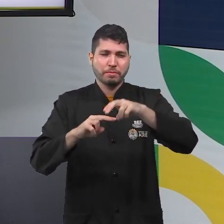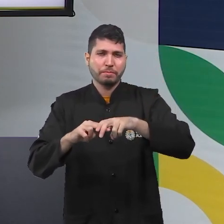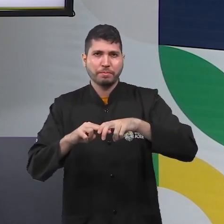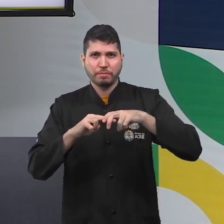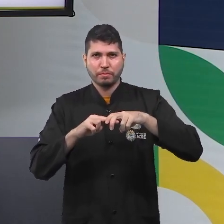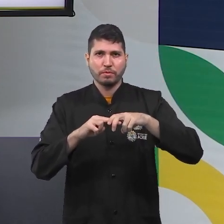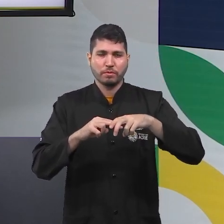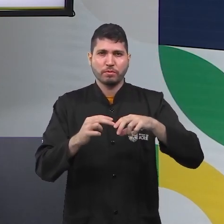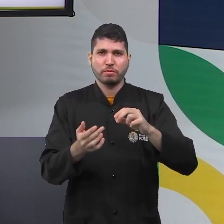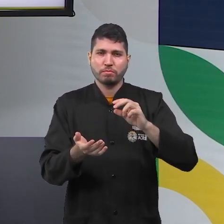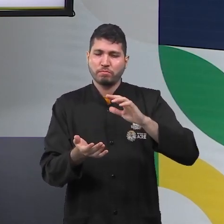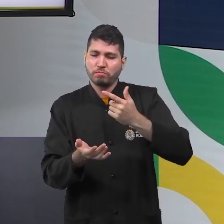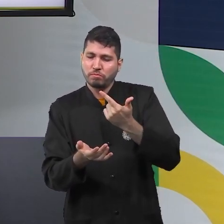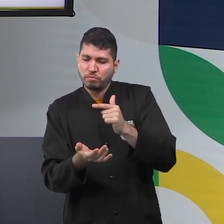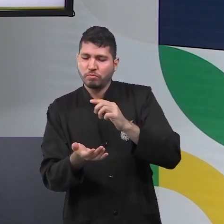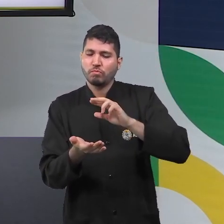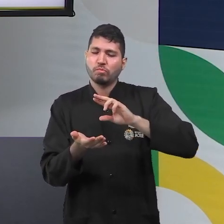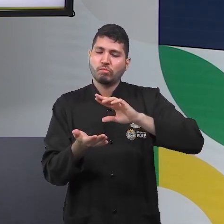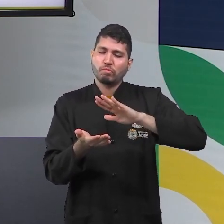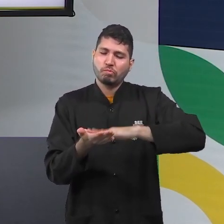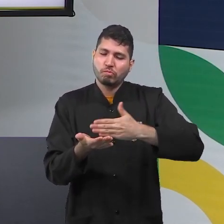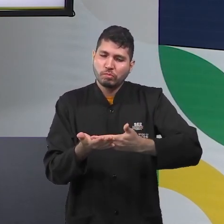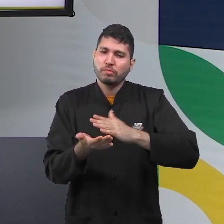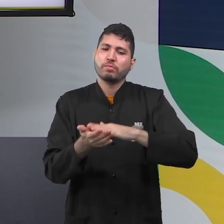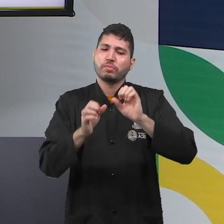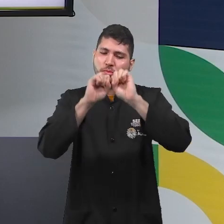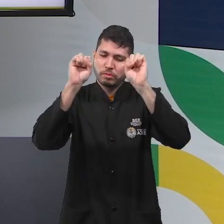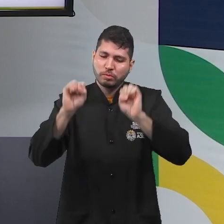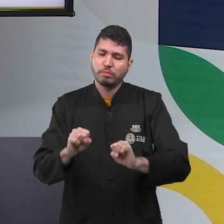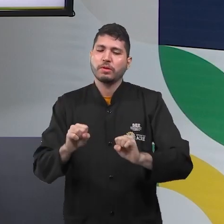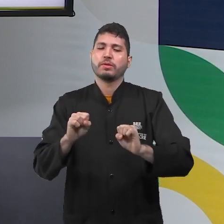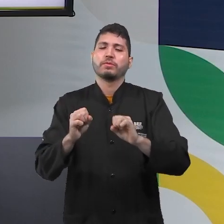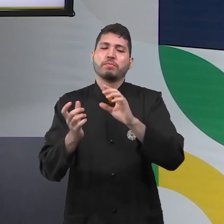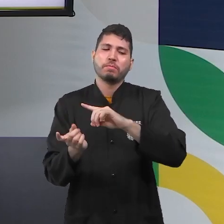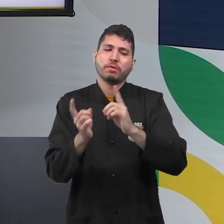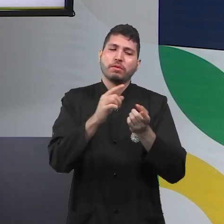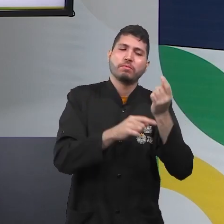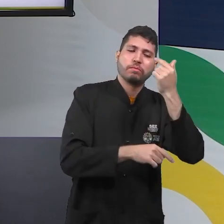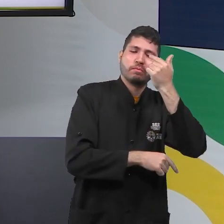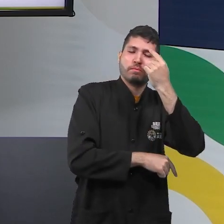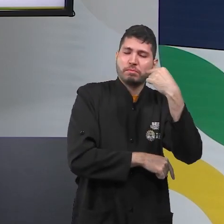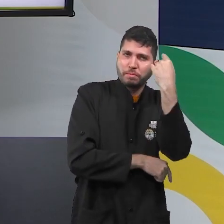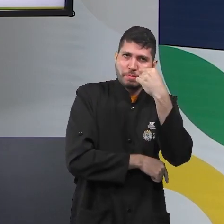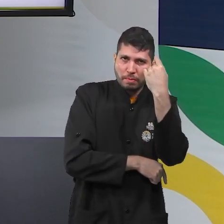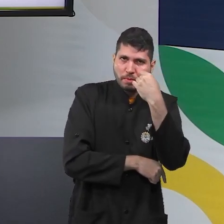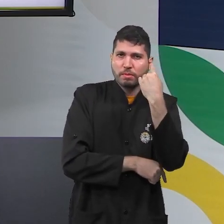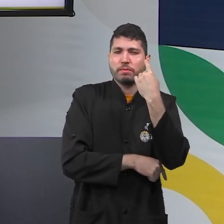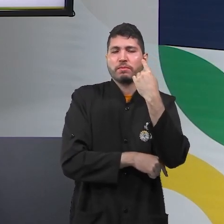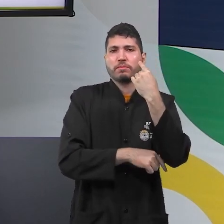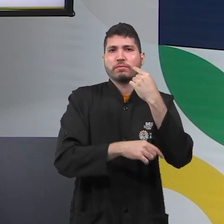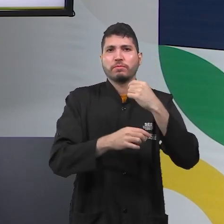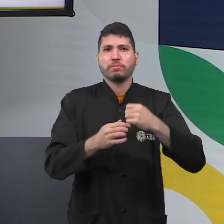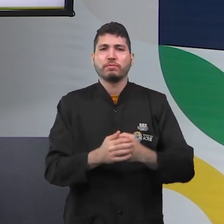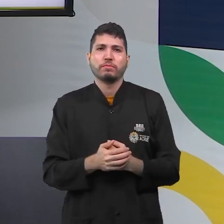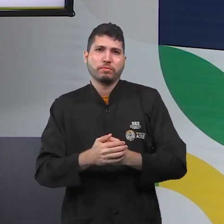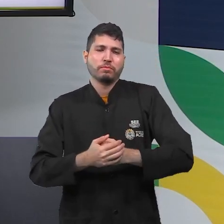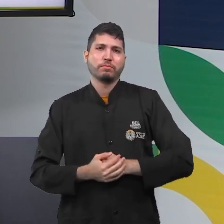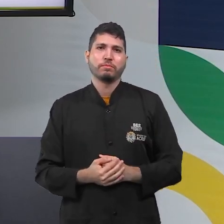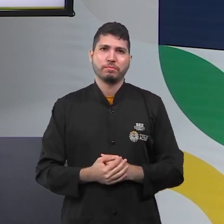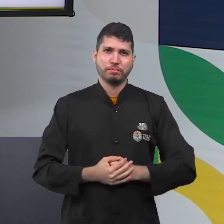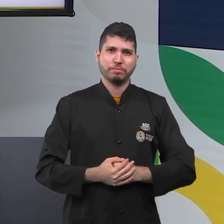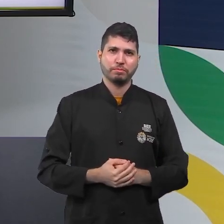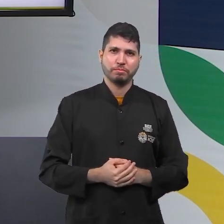tem a tradução sistemática para a língua espanhola. Então ela se produz aqui no Brasil charge, em espanhol charre,